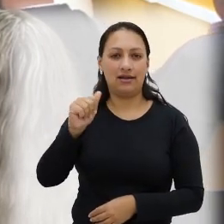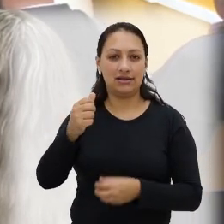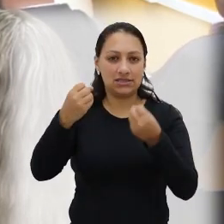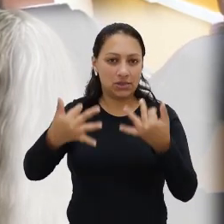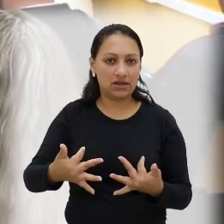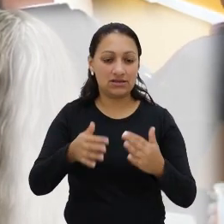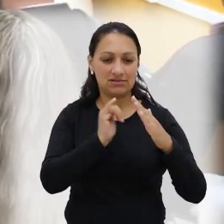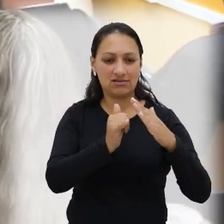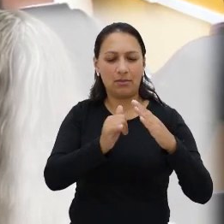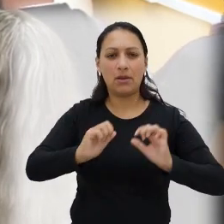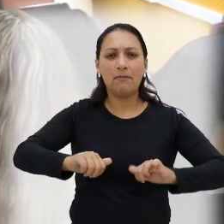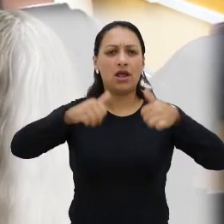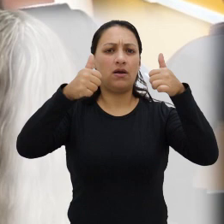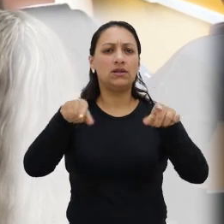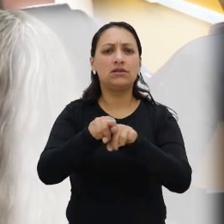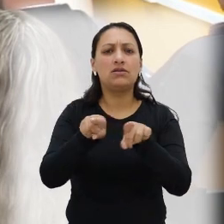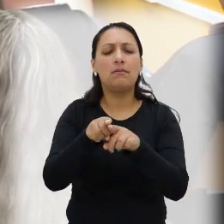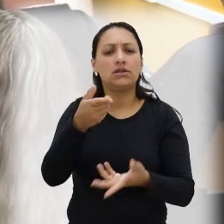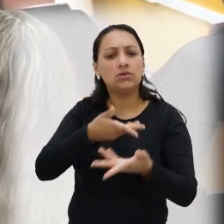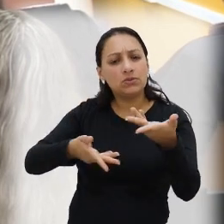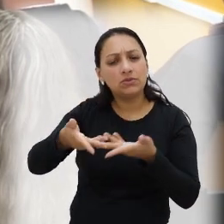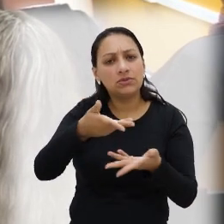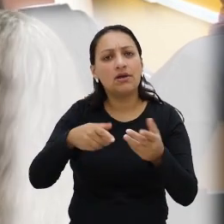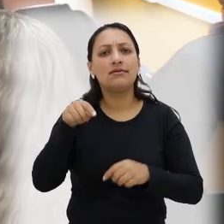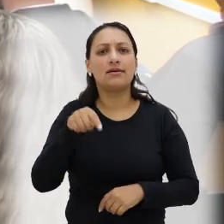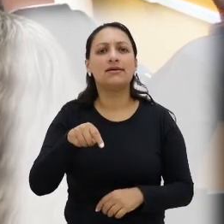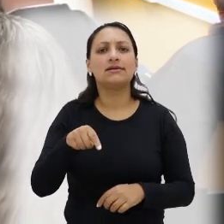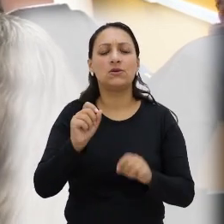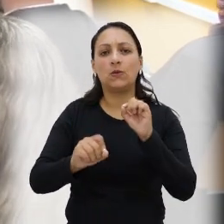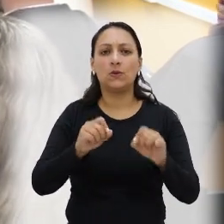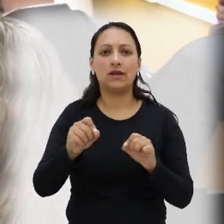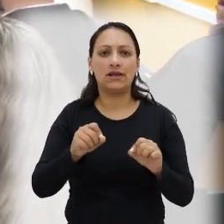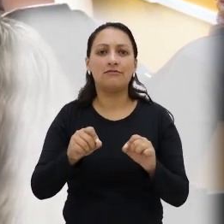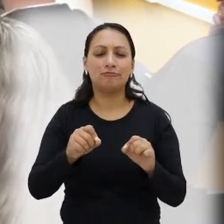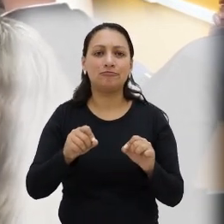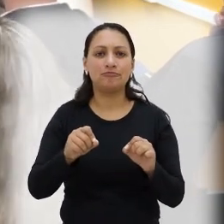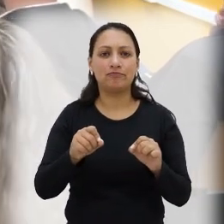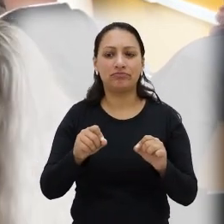em startups melhores e trocarem esse status de vocês,